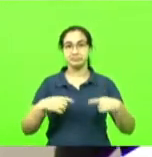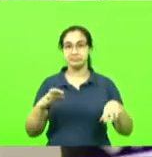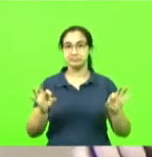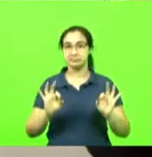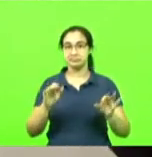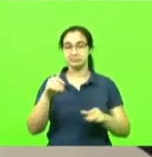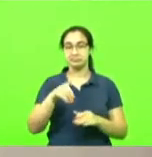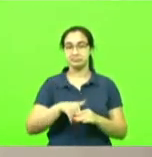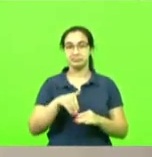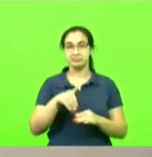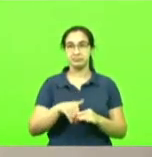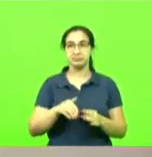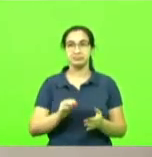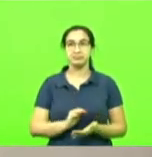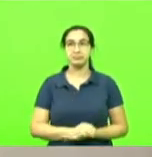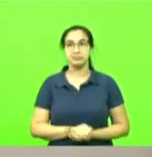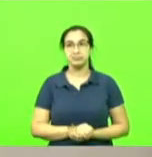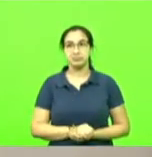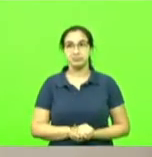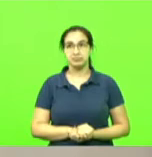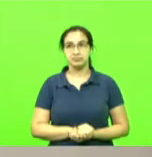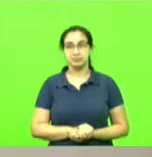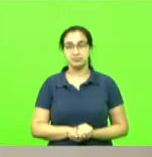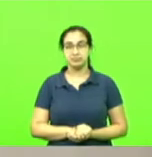Não havendo quem queira discutir, em votação.